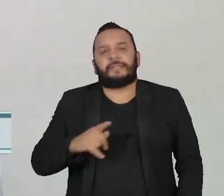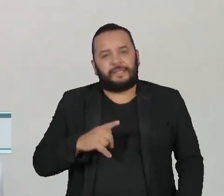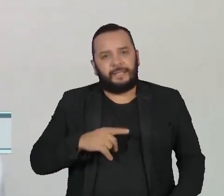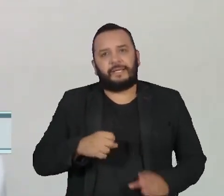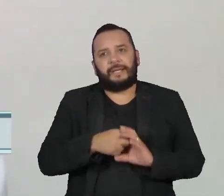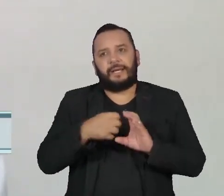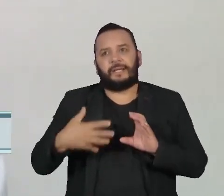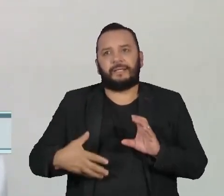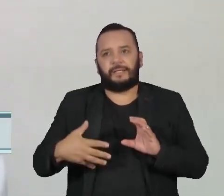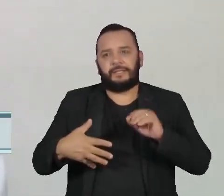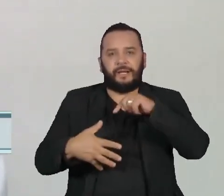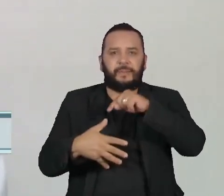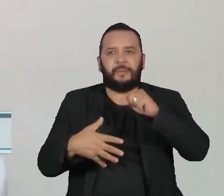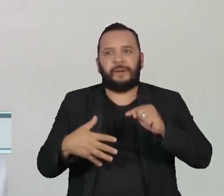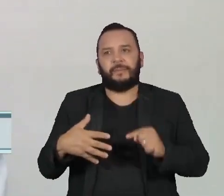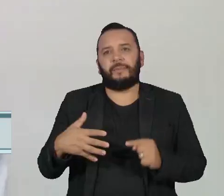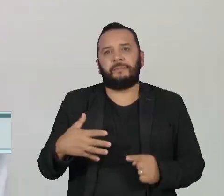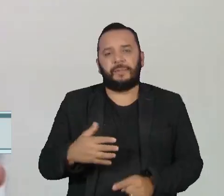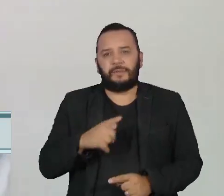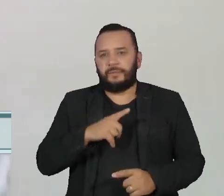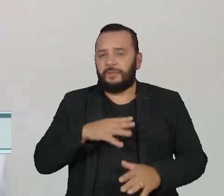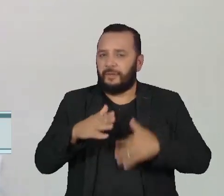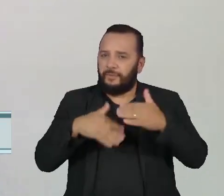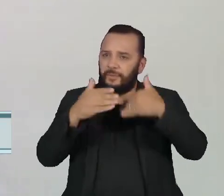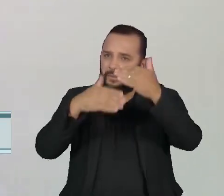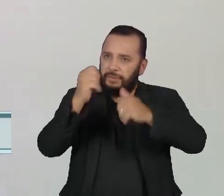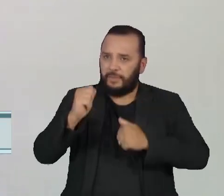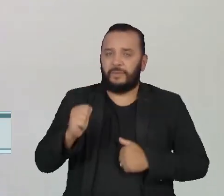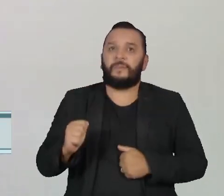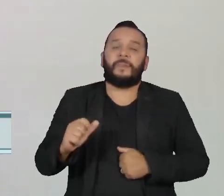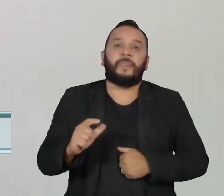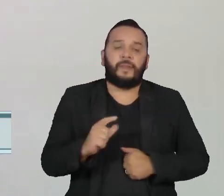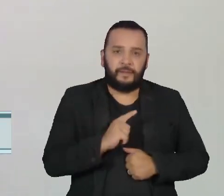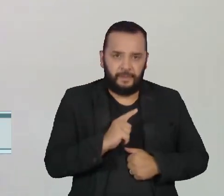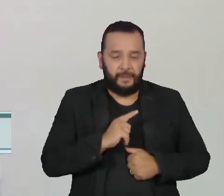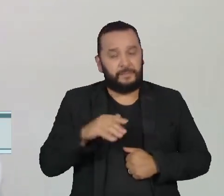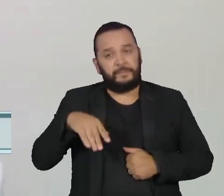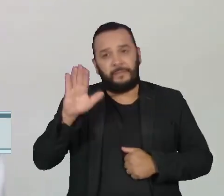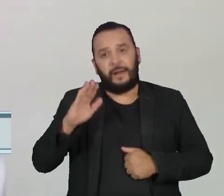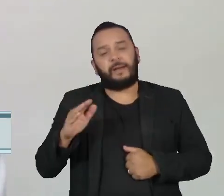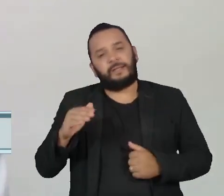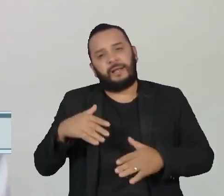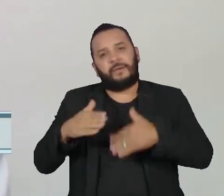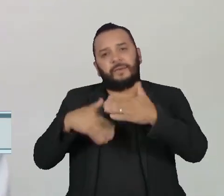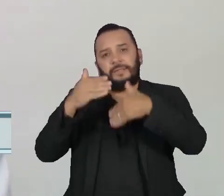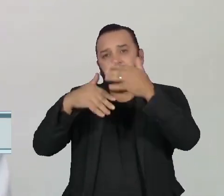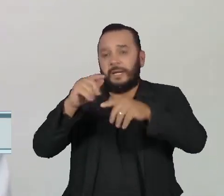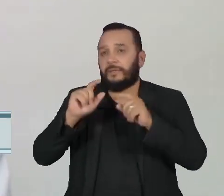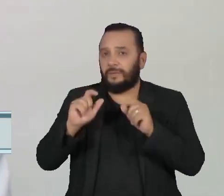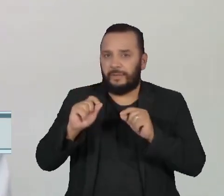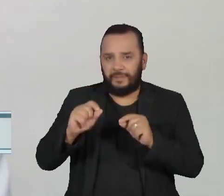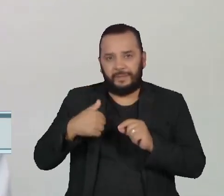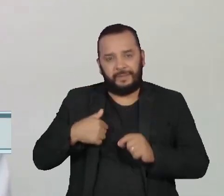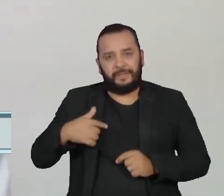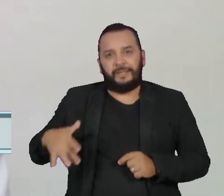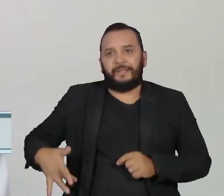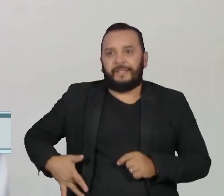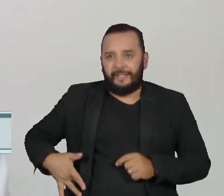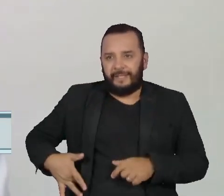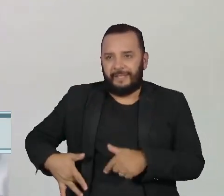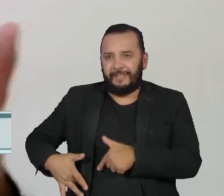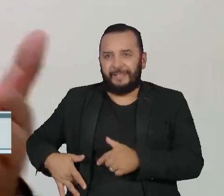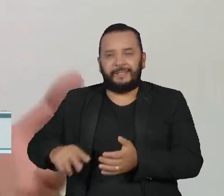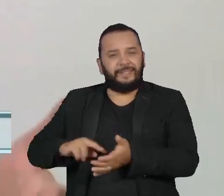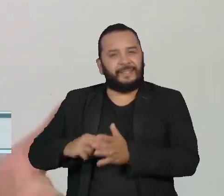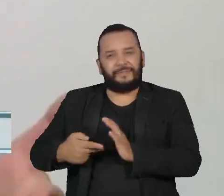grande de evolução, né? Nós temos os espectros mais avançados, que é chamado falência renal, que é quando o